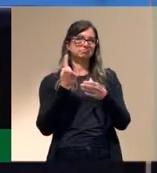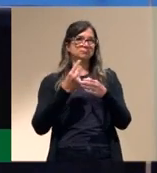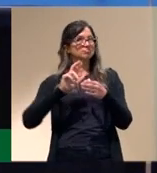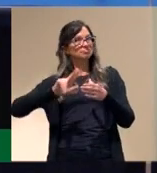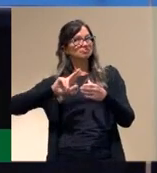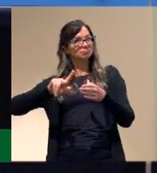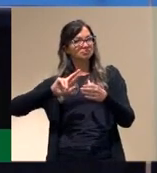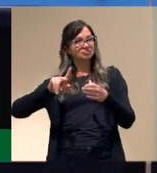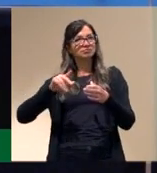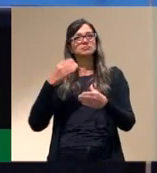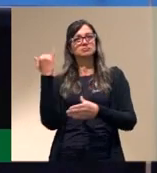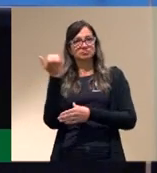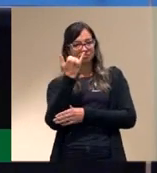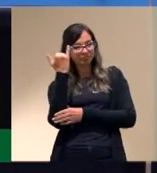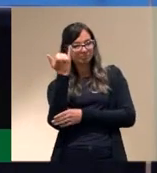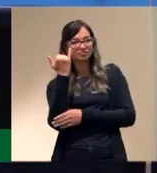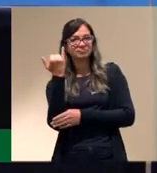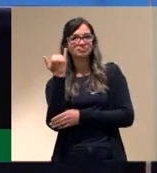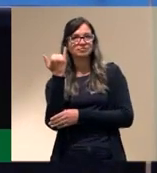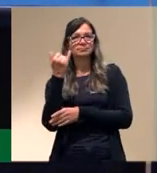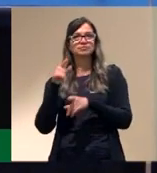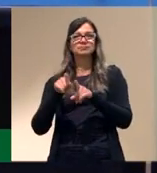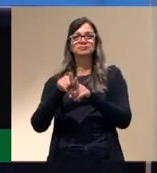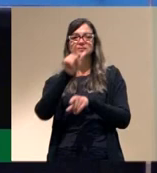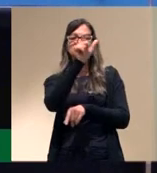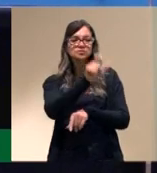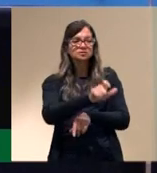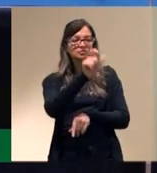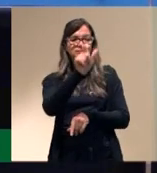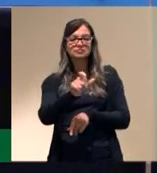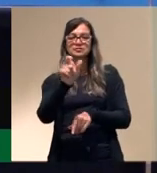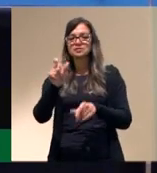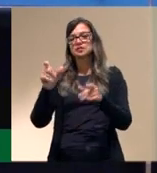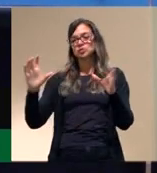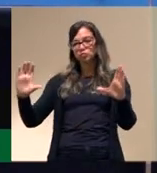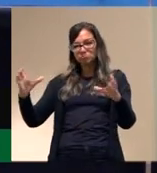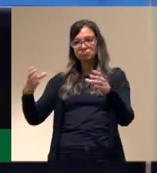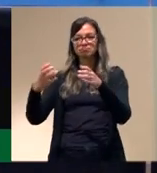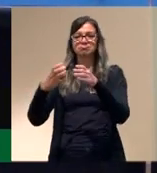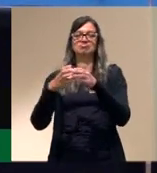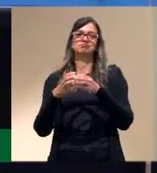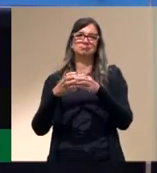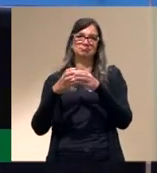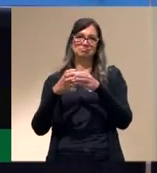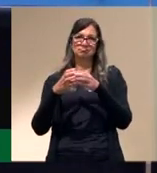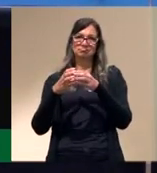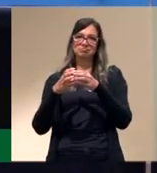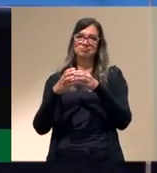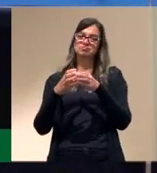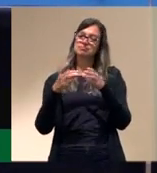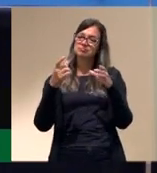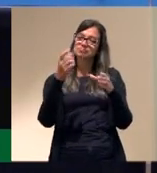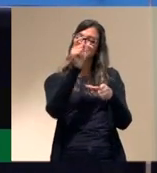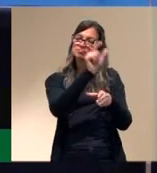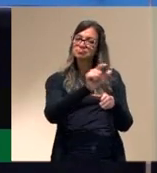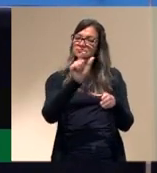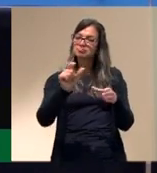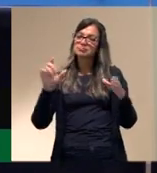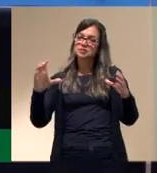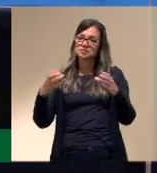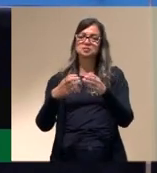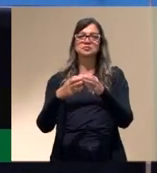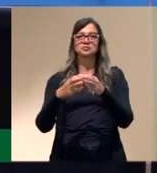tem importância como um indivíduo coletivo. Ela é um indivíduo coletivo na relação